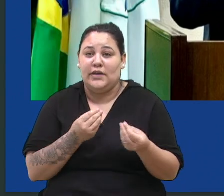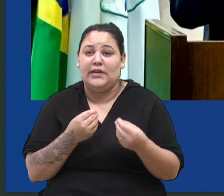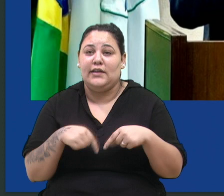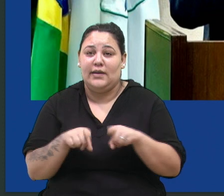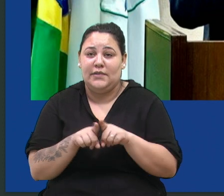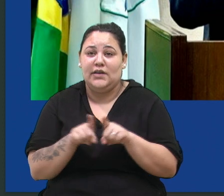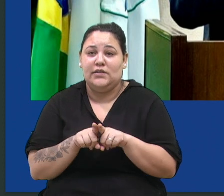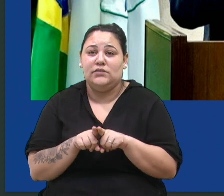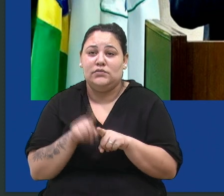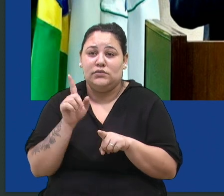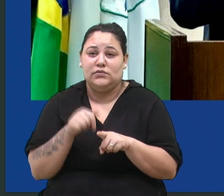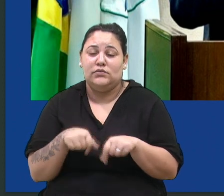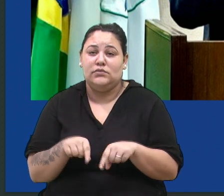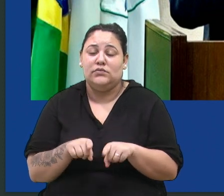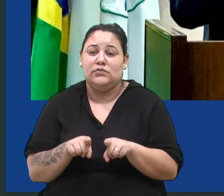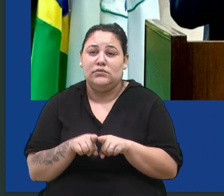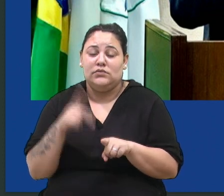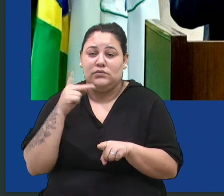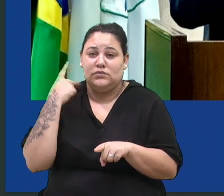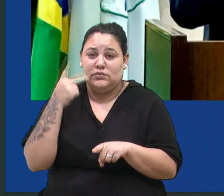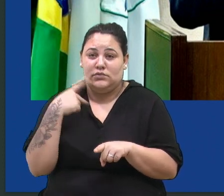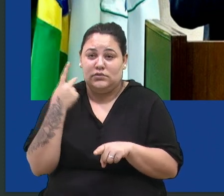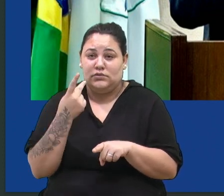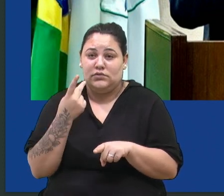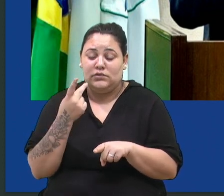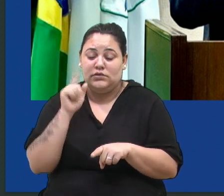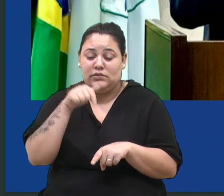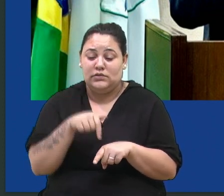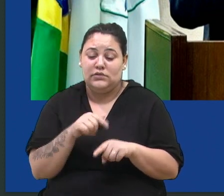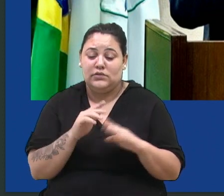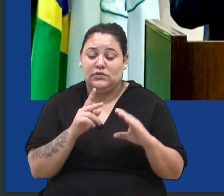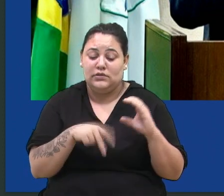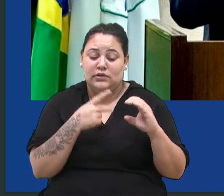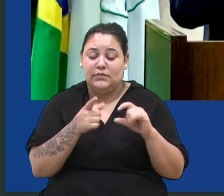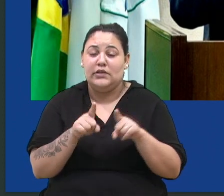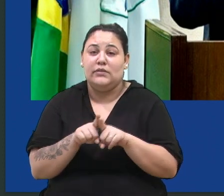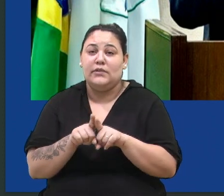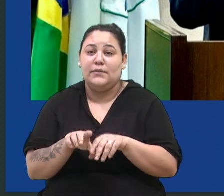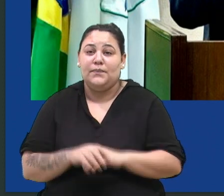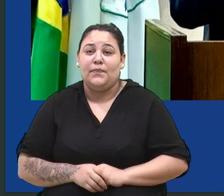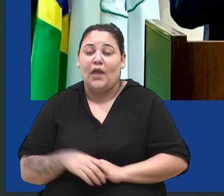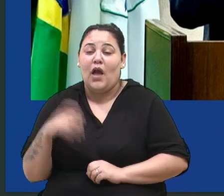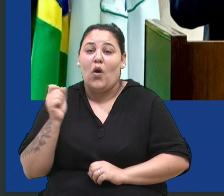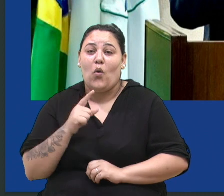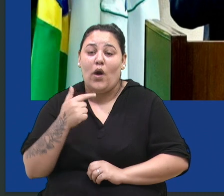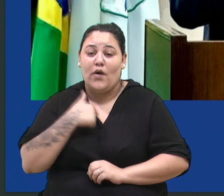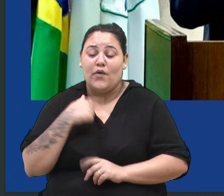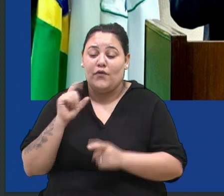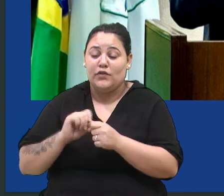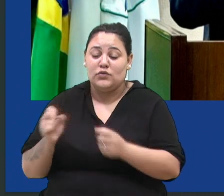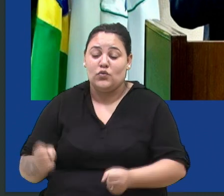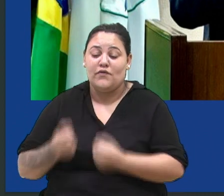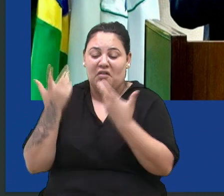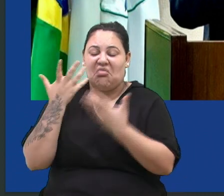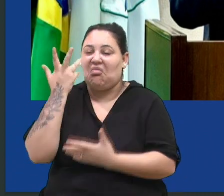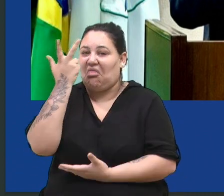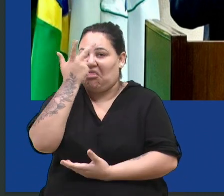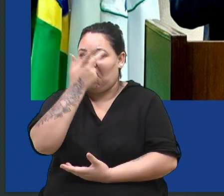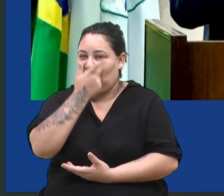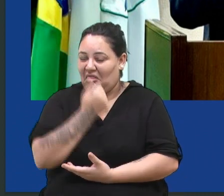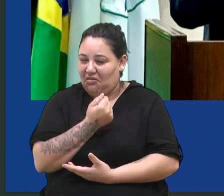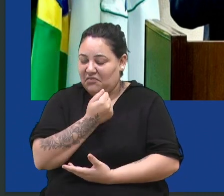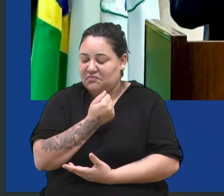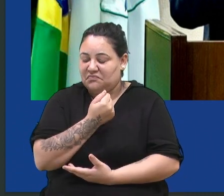diversos vereadores, né, desta casa, né, e a qual realizou um evento, belíssimo evento, nesse